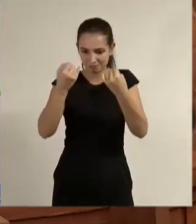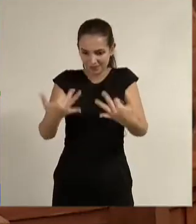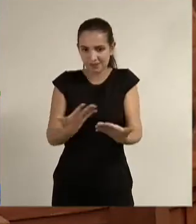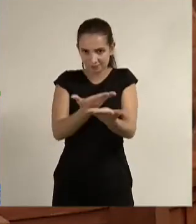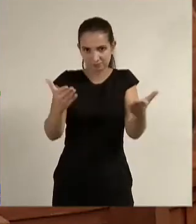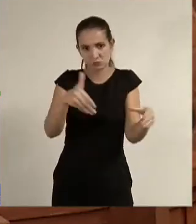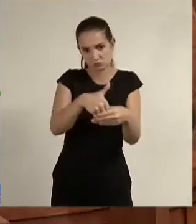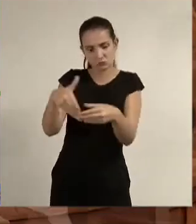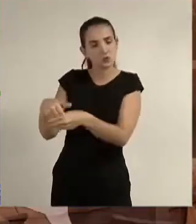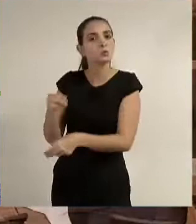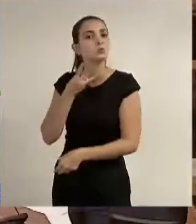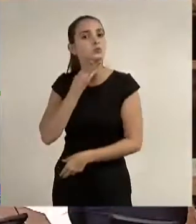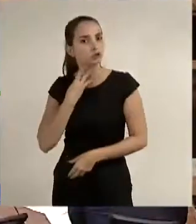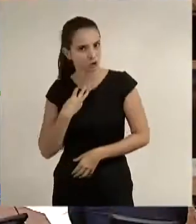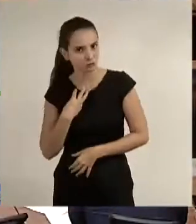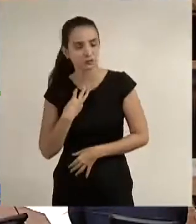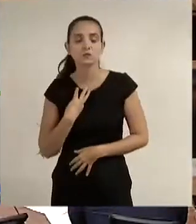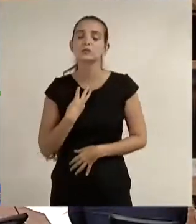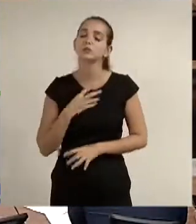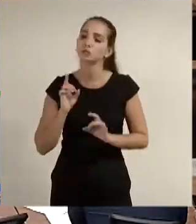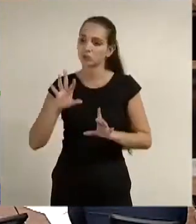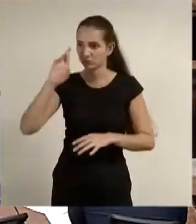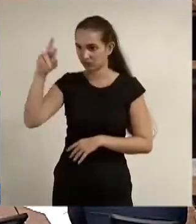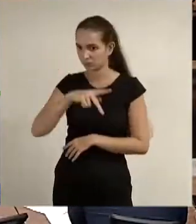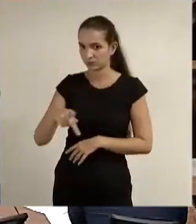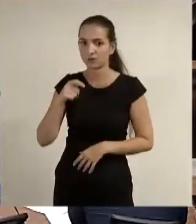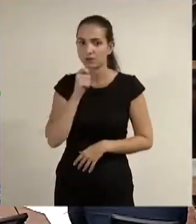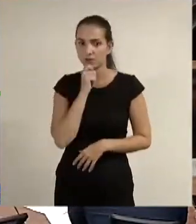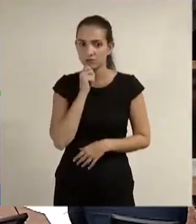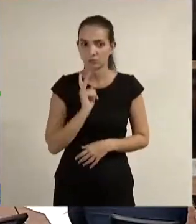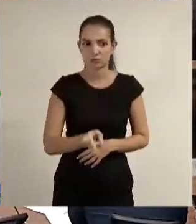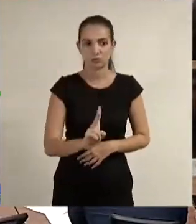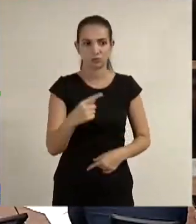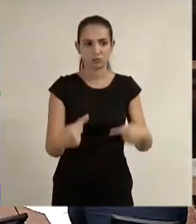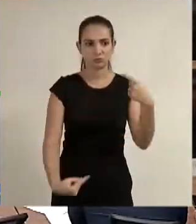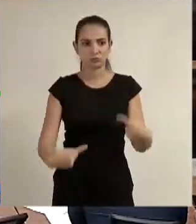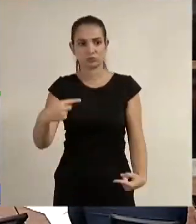Muito obrigado, senhor presidente. Ainda em discussão.